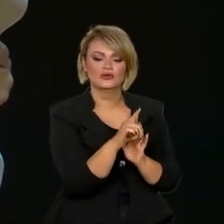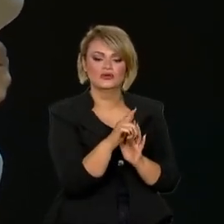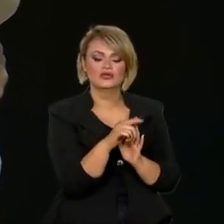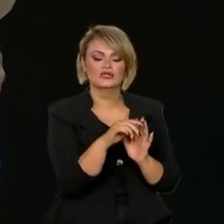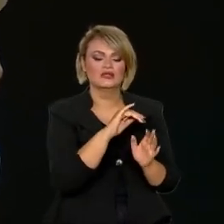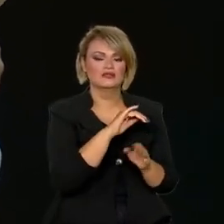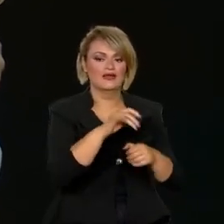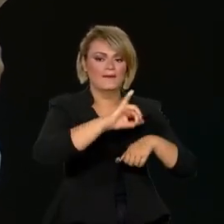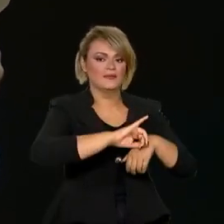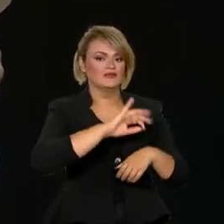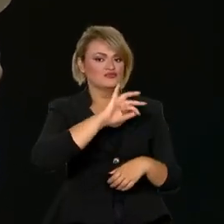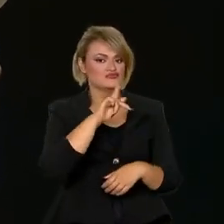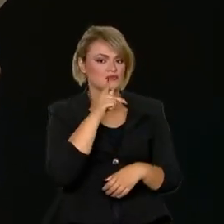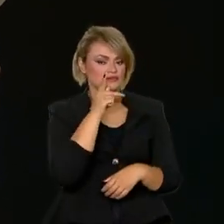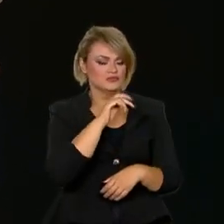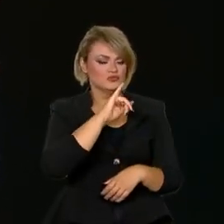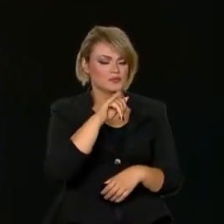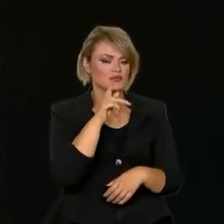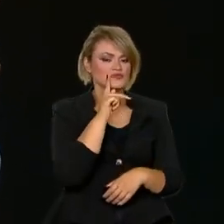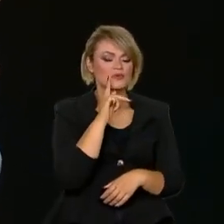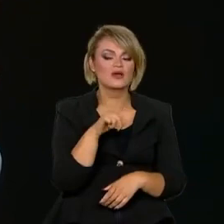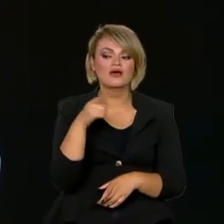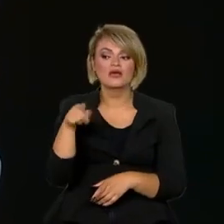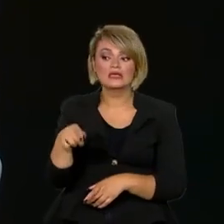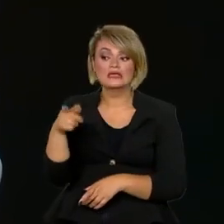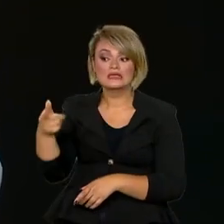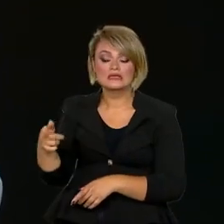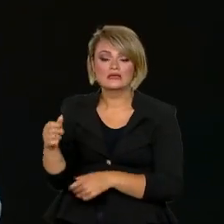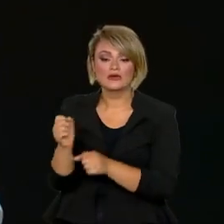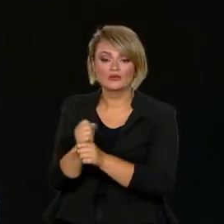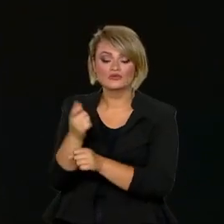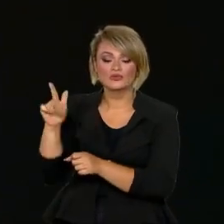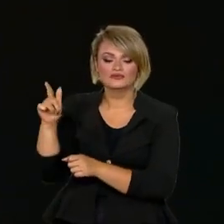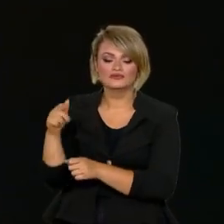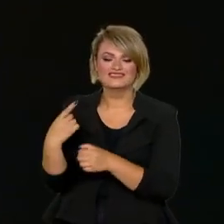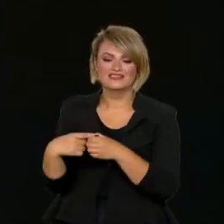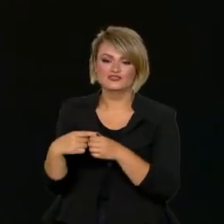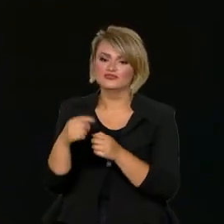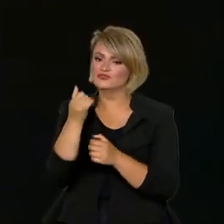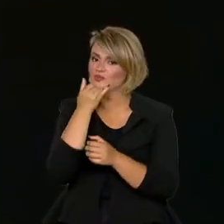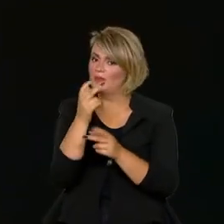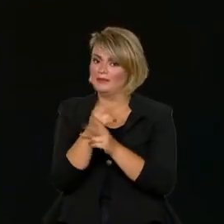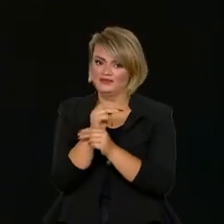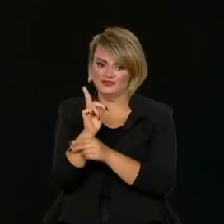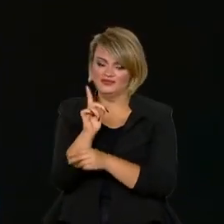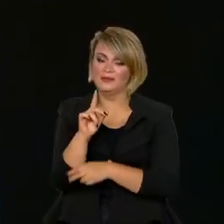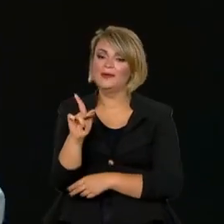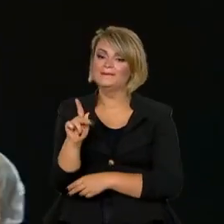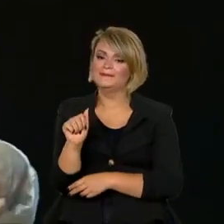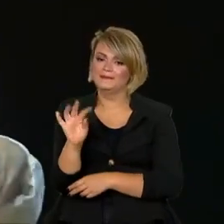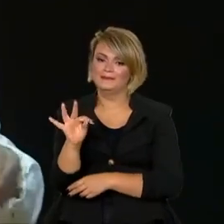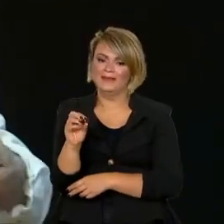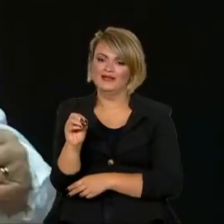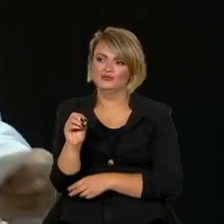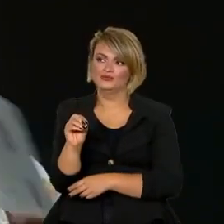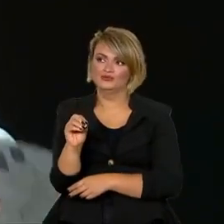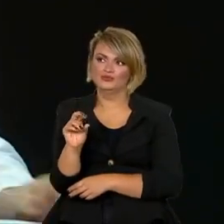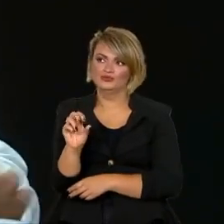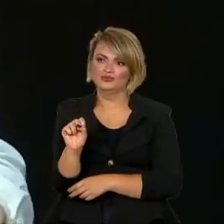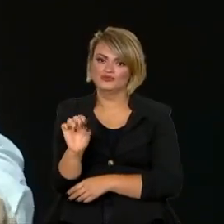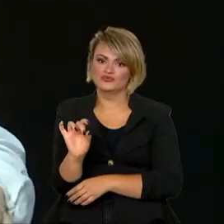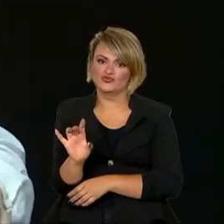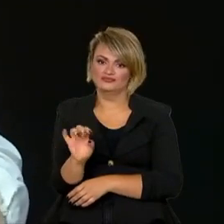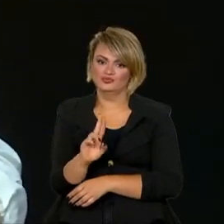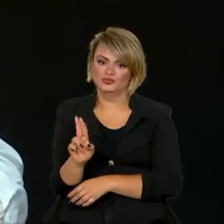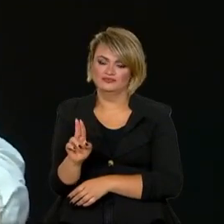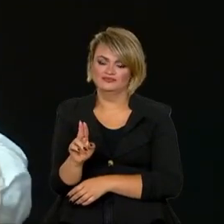João Pessoa e a construção da alça oeste de Patos na BR-230. Ainda nesse